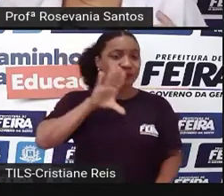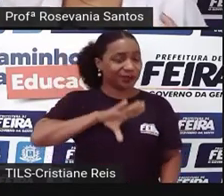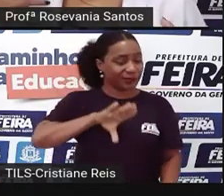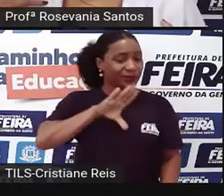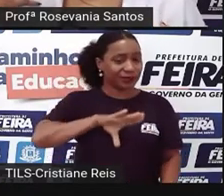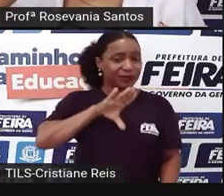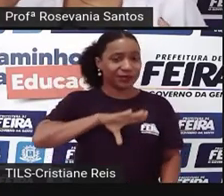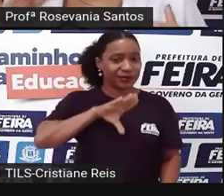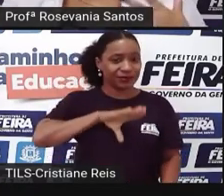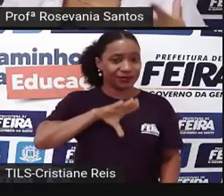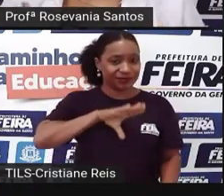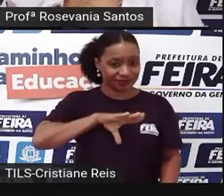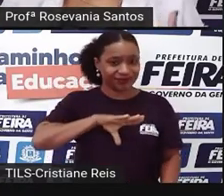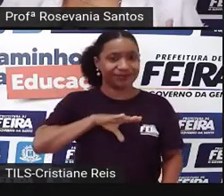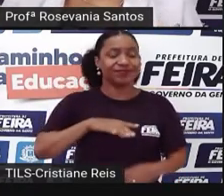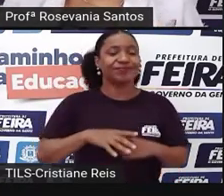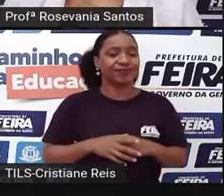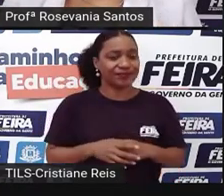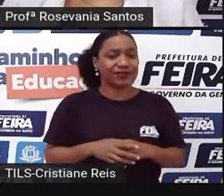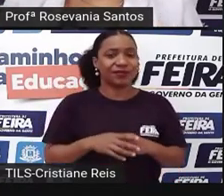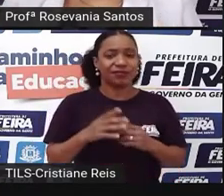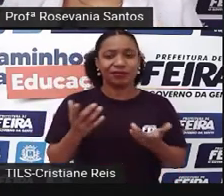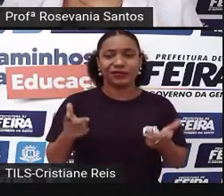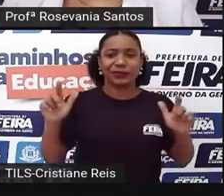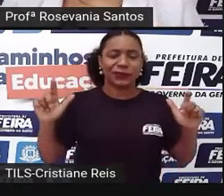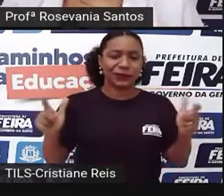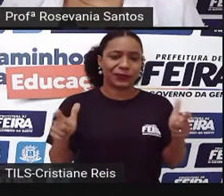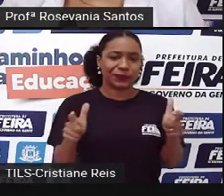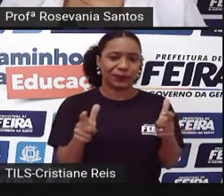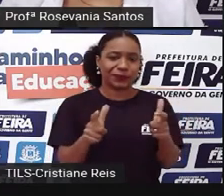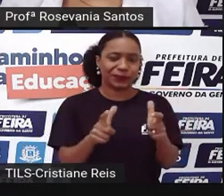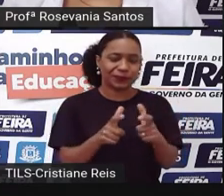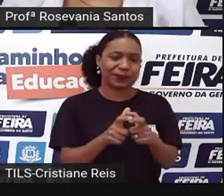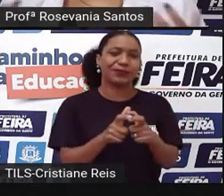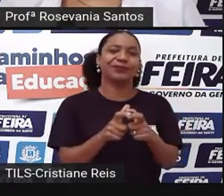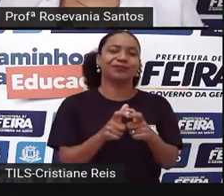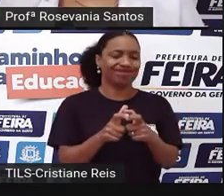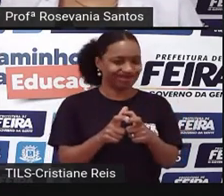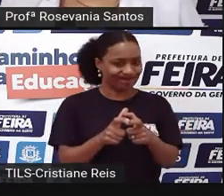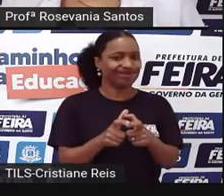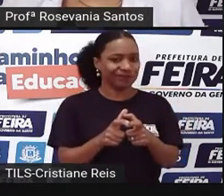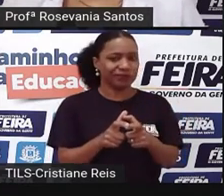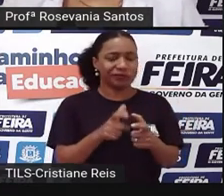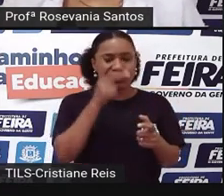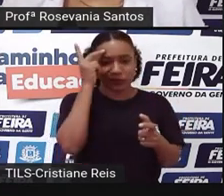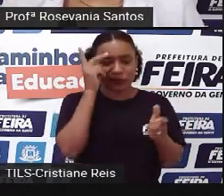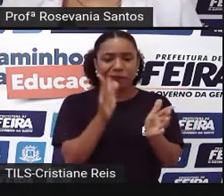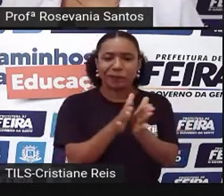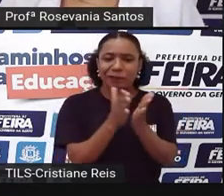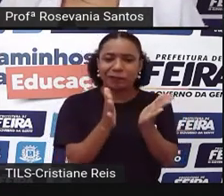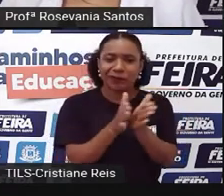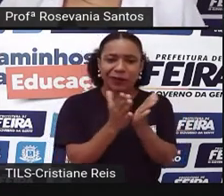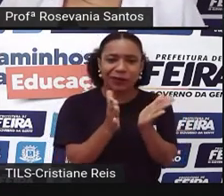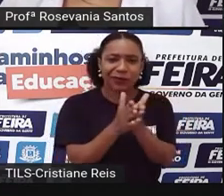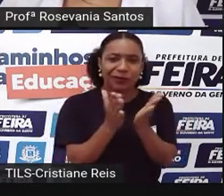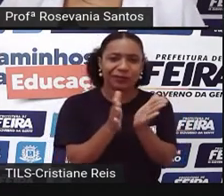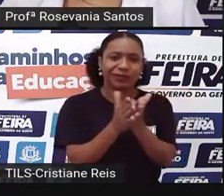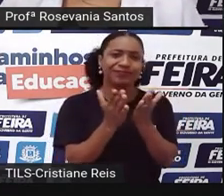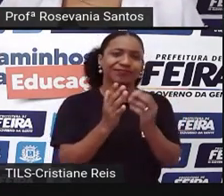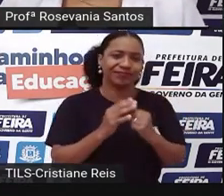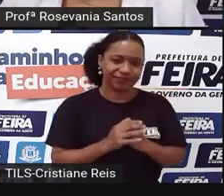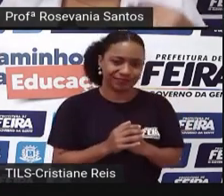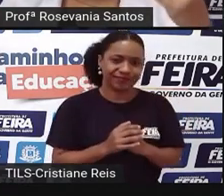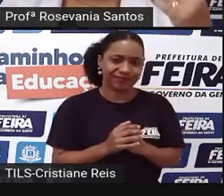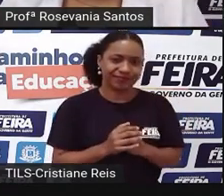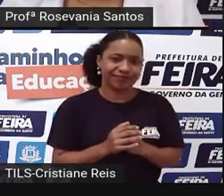com que houvesse um empobrecimento mesmo da região, das pessoas aí desse lugar. E com